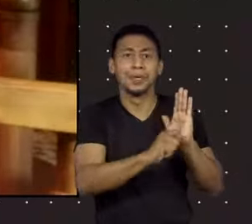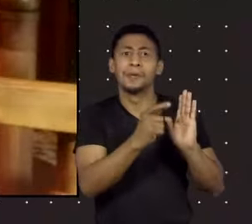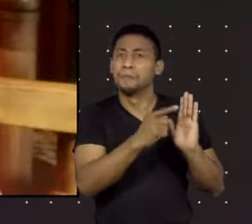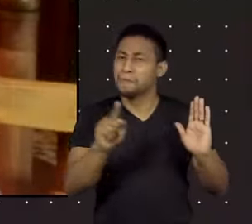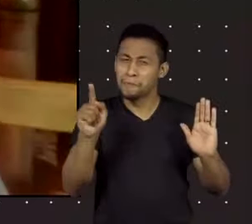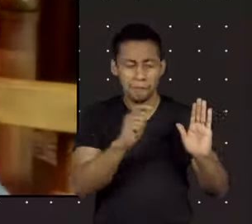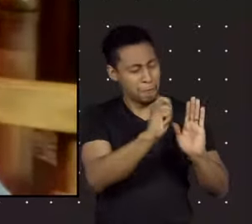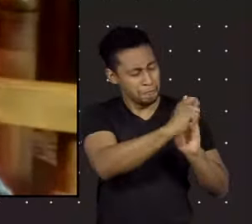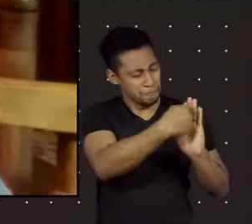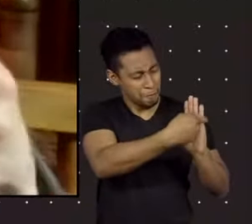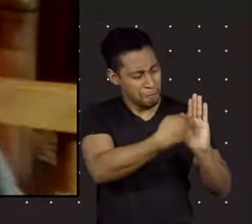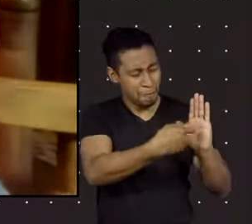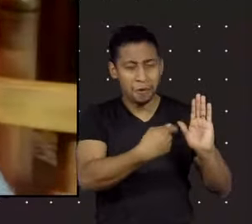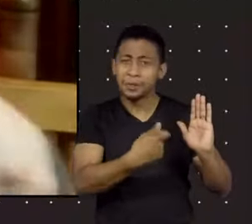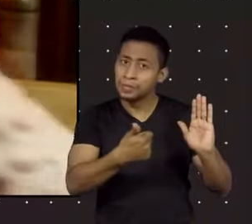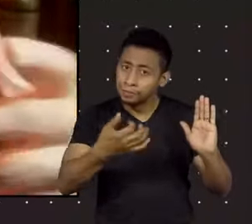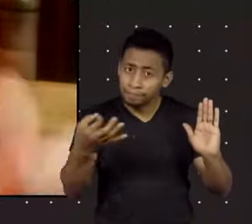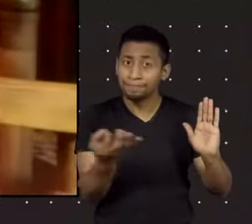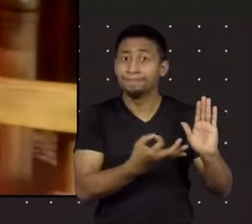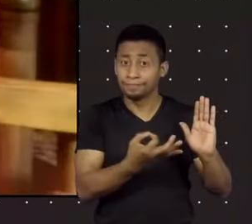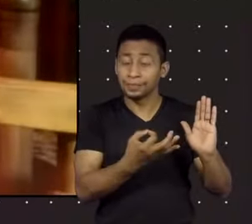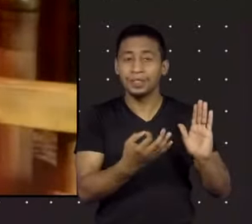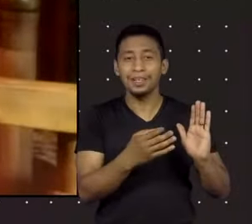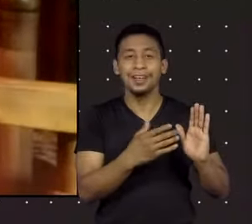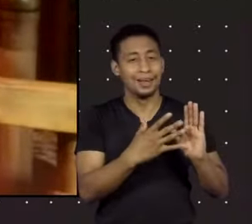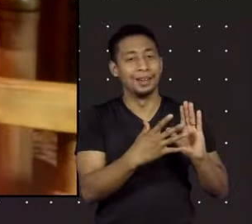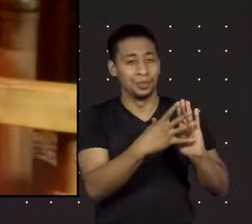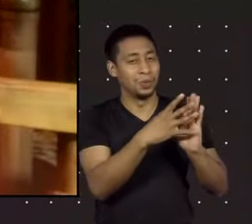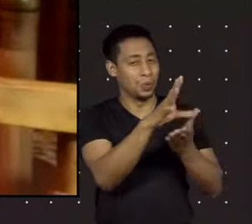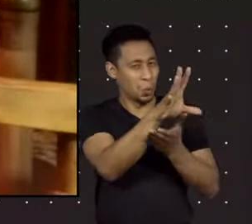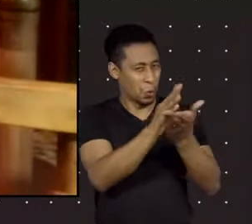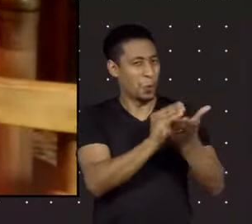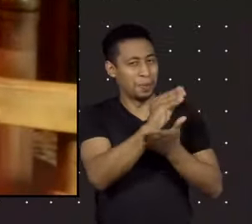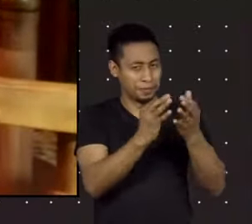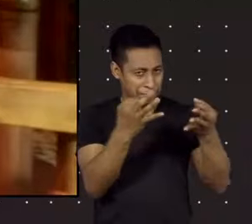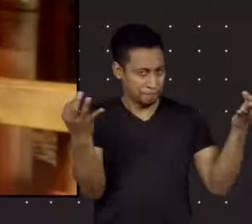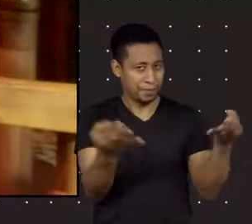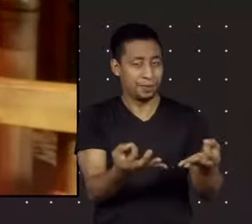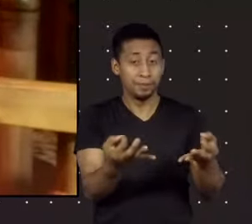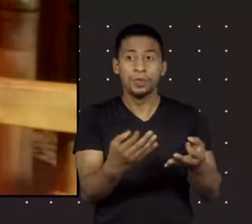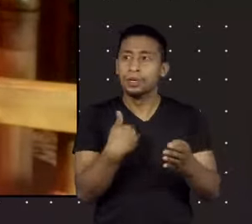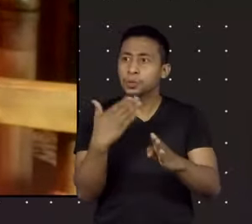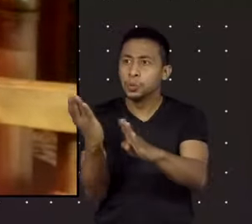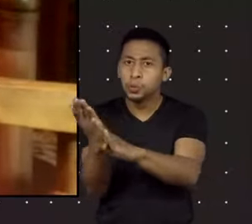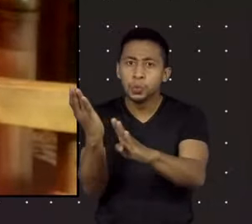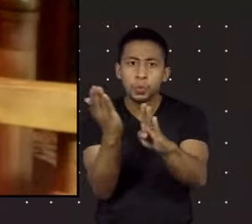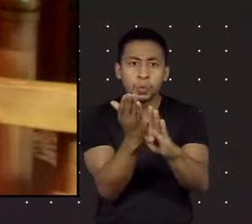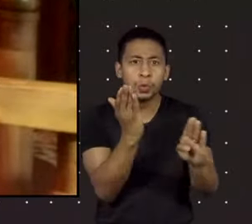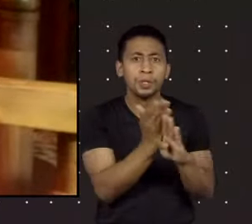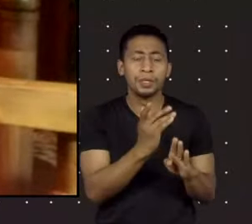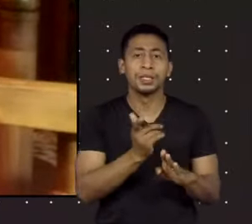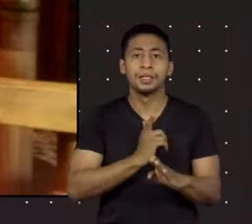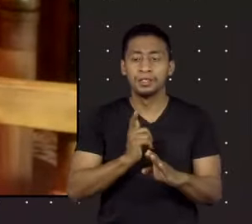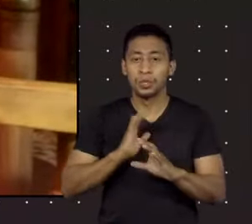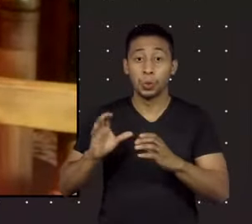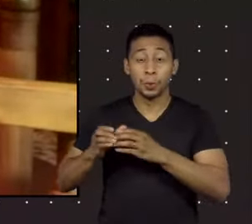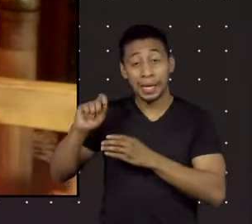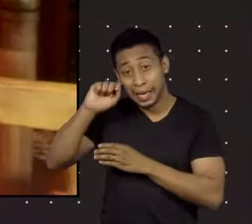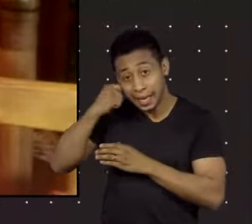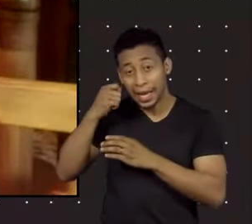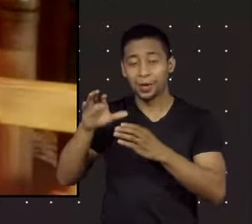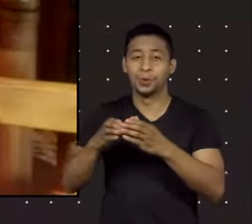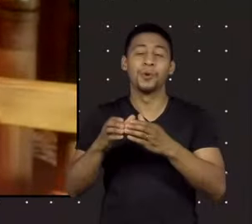bem escritas, via que eram copistas de primeira qualidade, e começou a descobrir que existiam confrarias de negros e pardos que